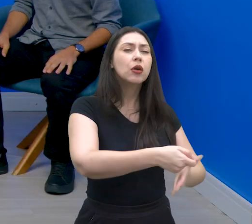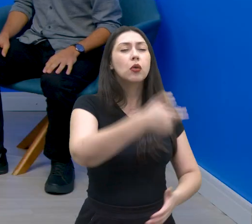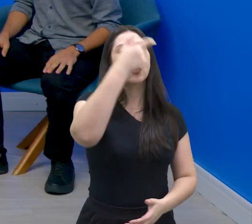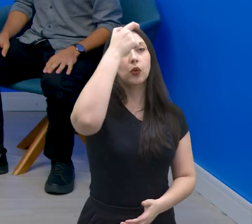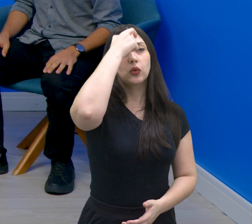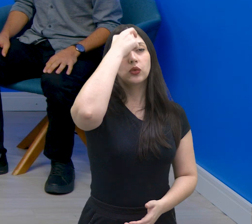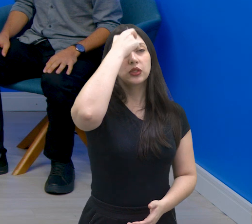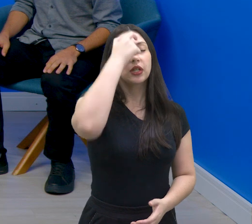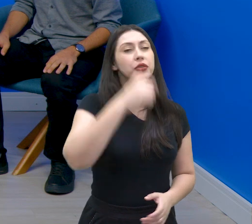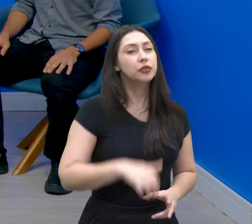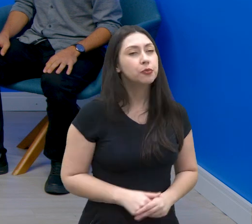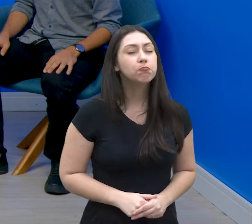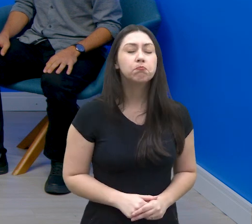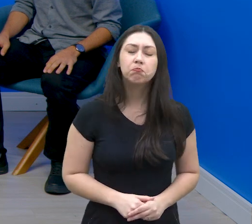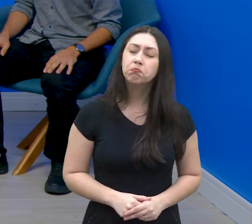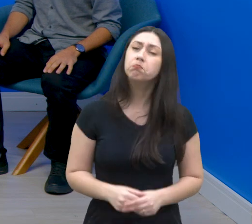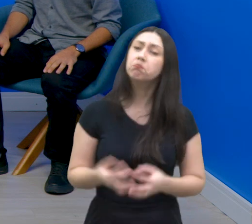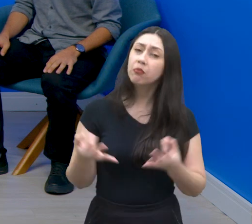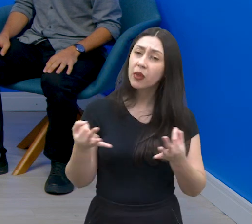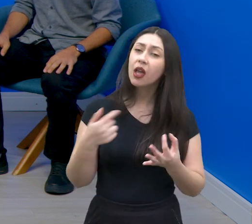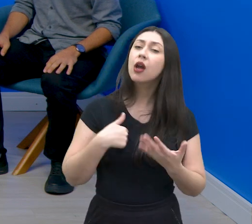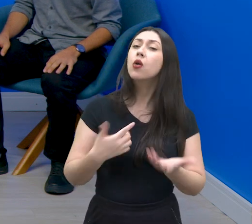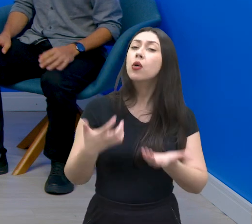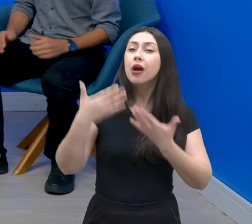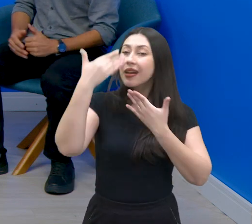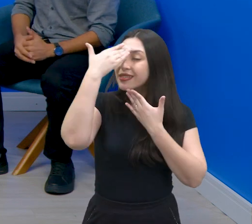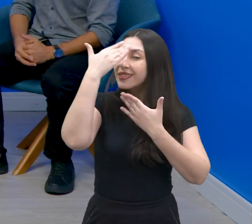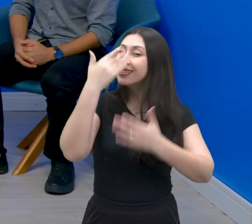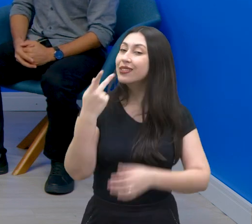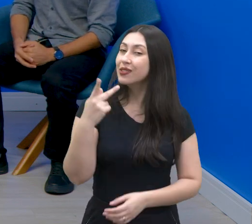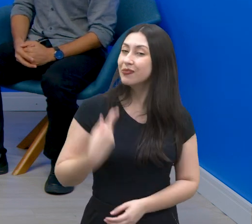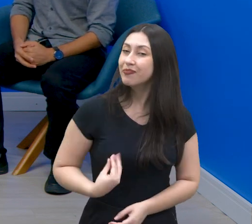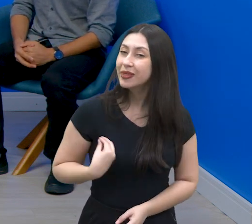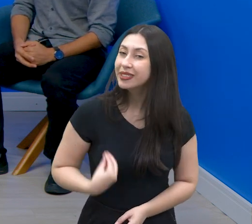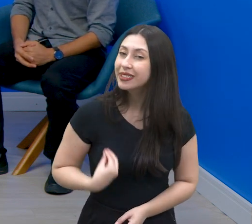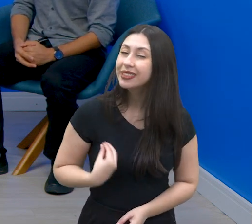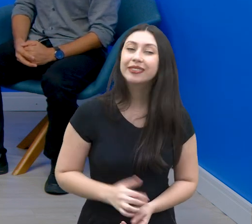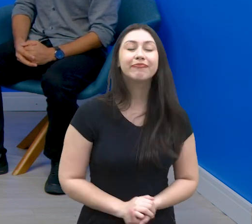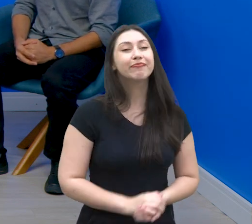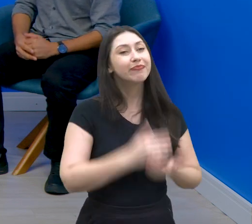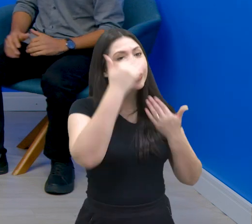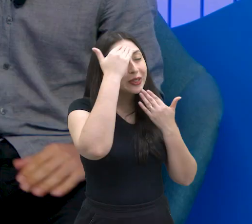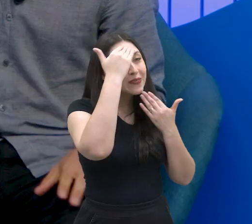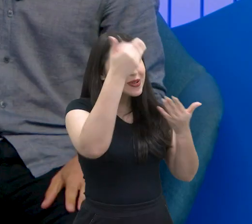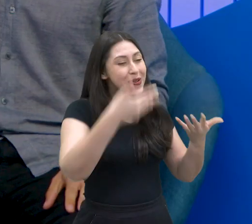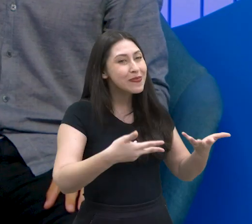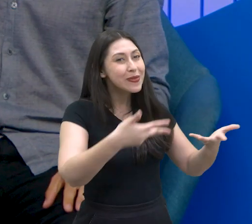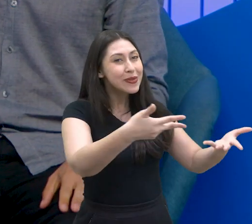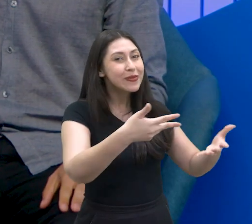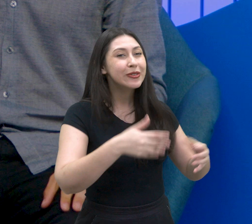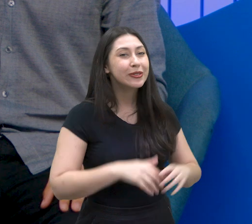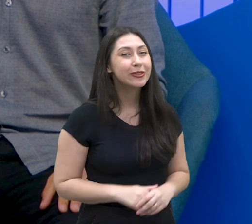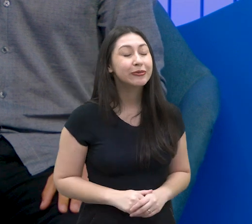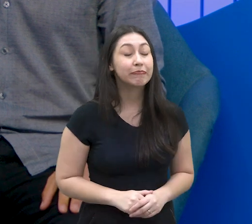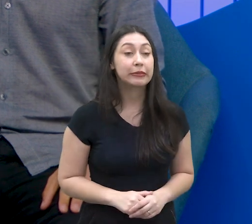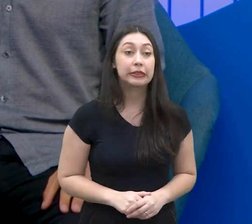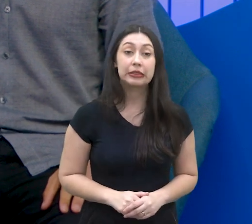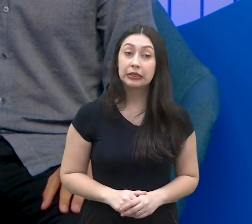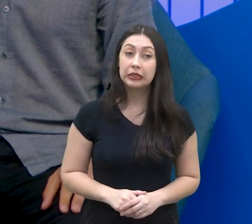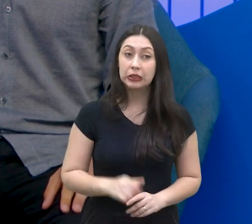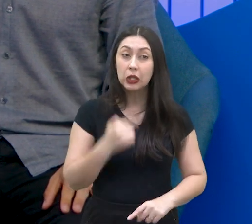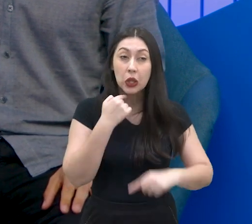Hugo. Gostaria de agradecer a sua presença, sua participação aqui no Sobre Política. Muito obrigado, valeu pelo convite. Matheus, dúvidas